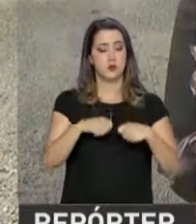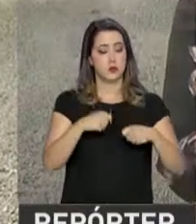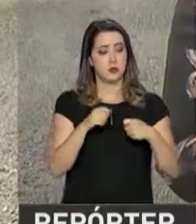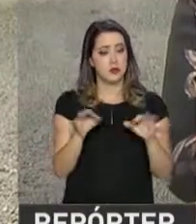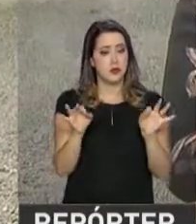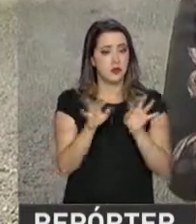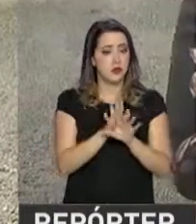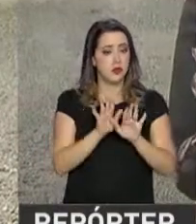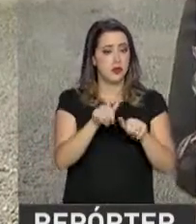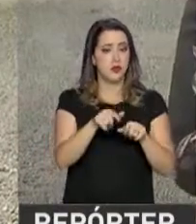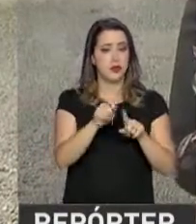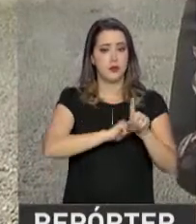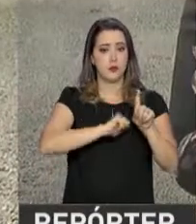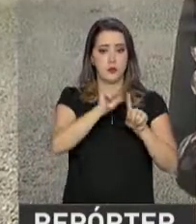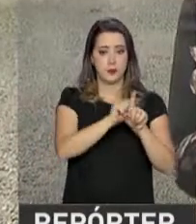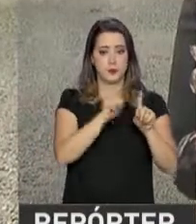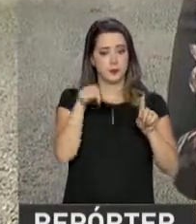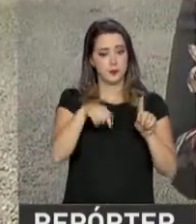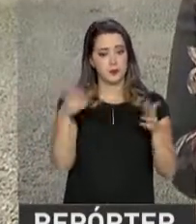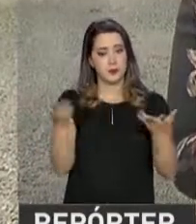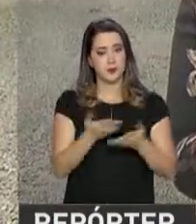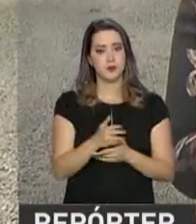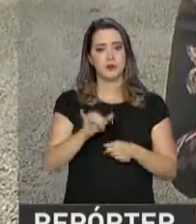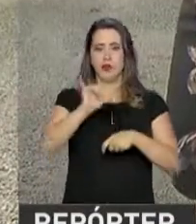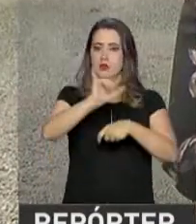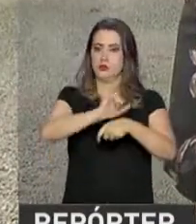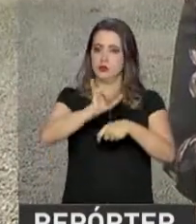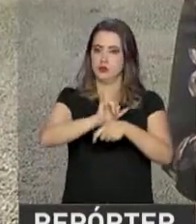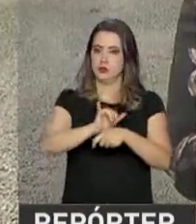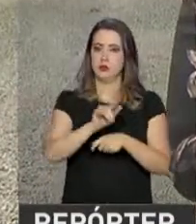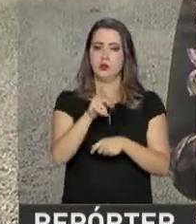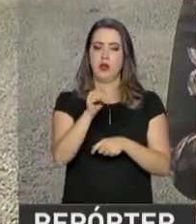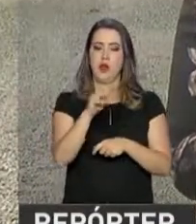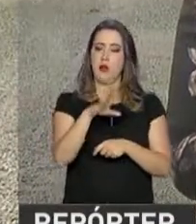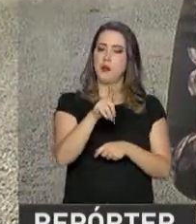prontos até o final deste mês. De Boa Vista, Roraima, Gabriela Noronha.